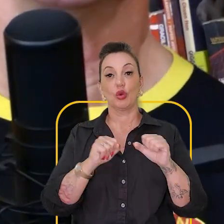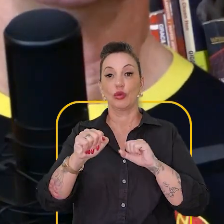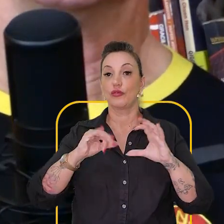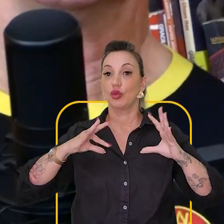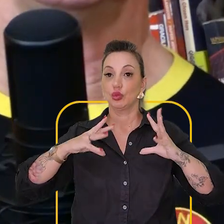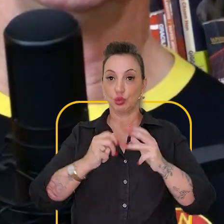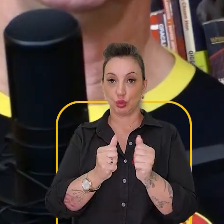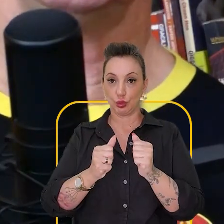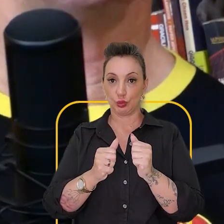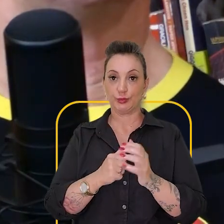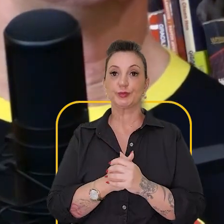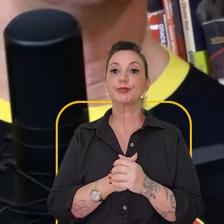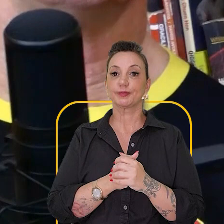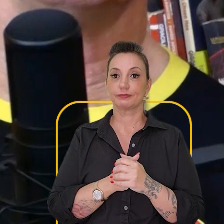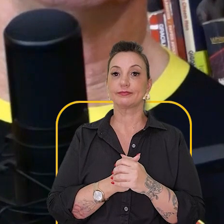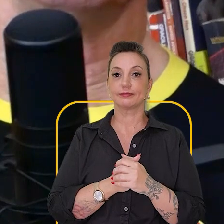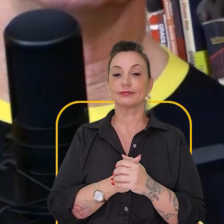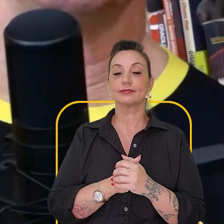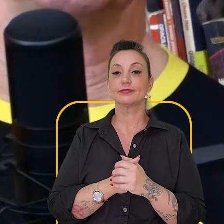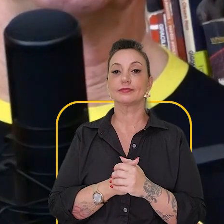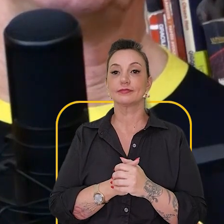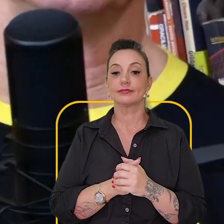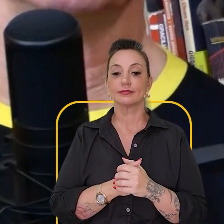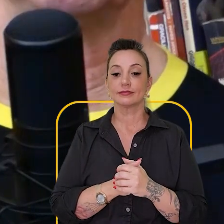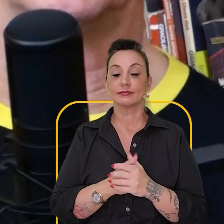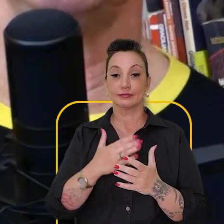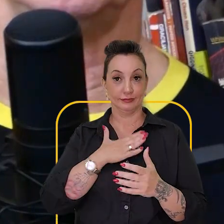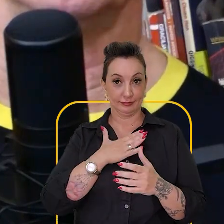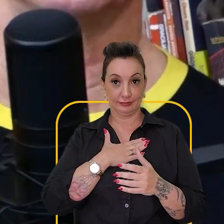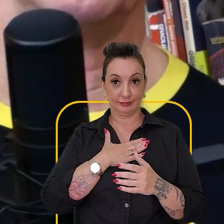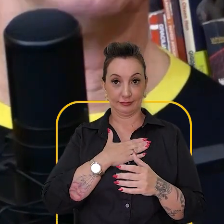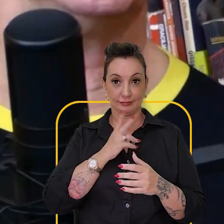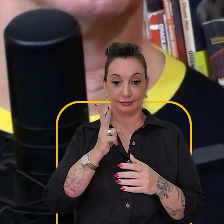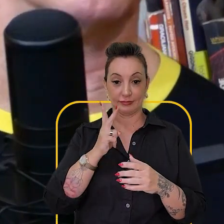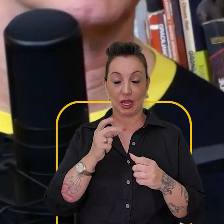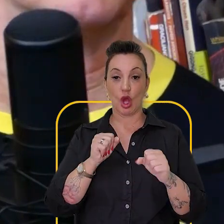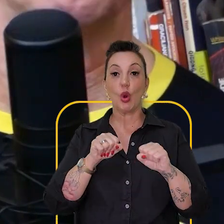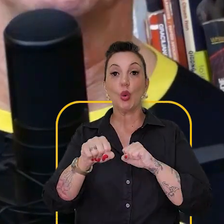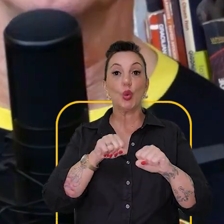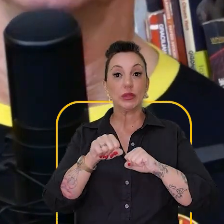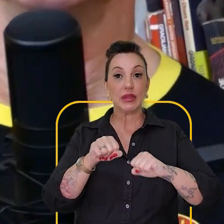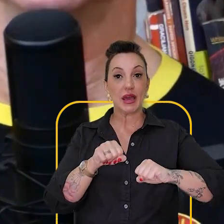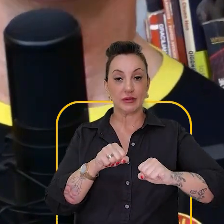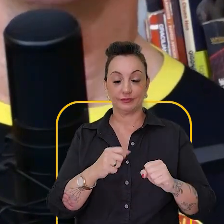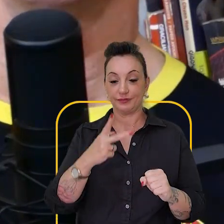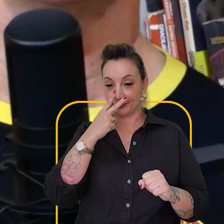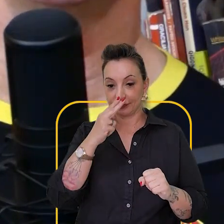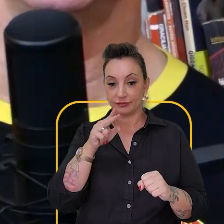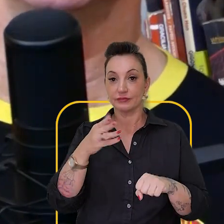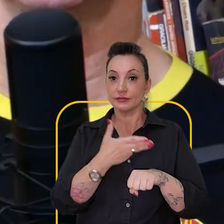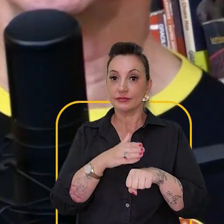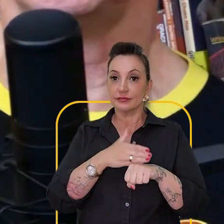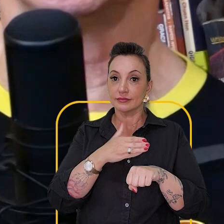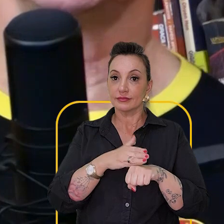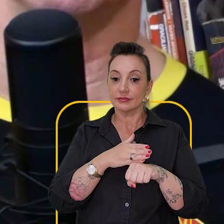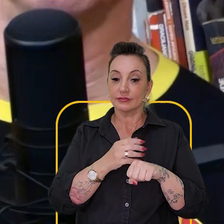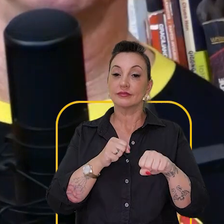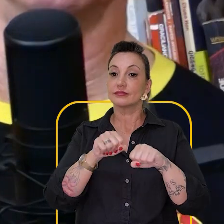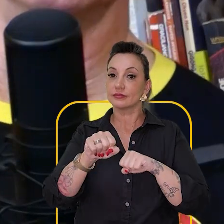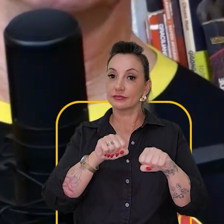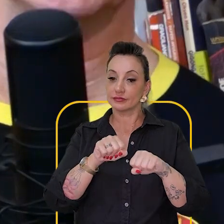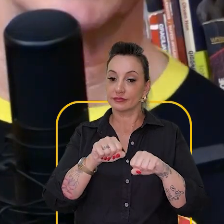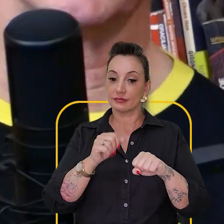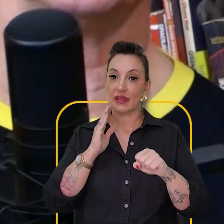tudo e para mim eu sempre fui de luta eu acho que quando você treina técnicas de